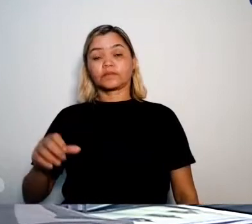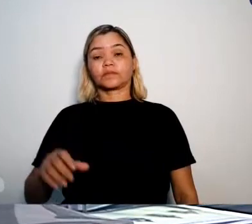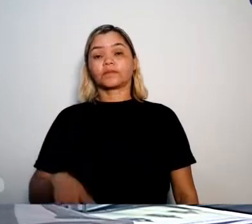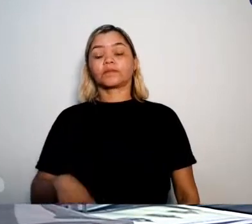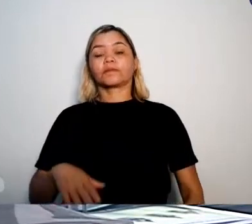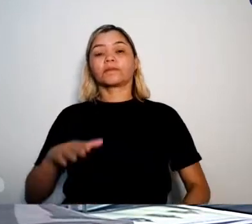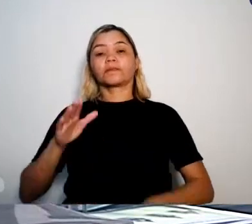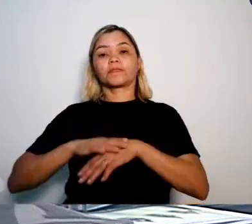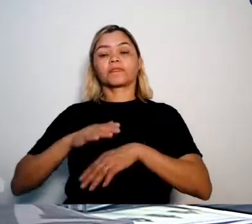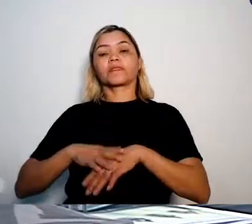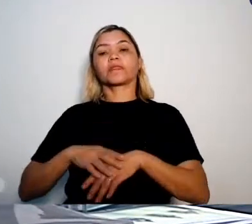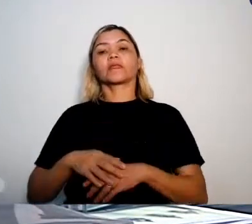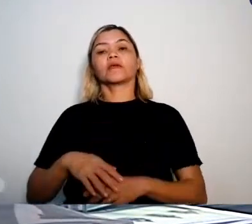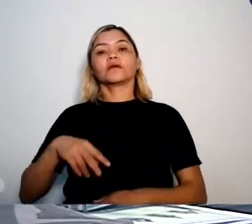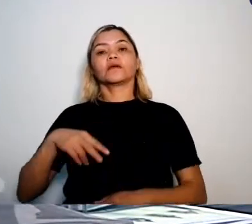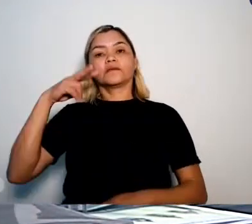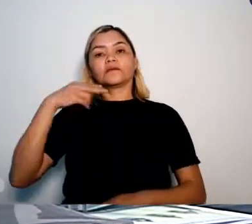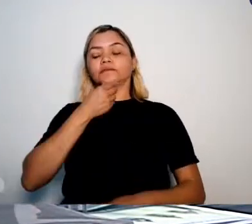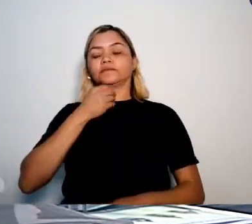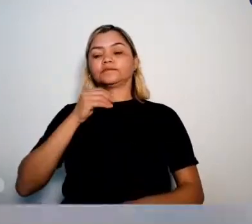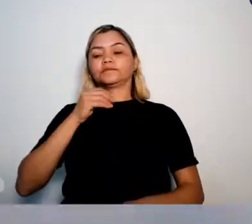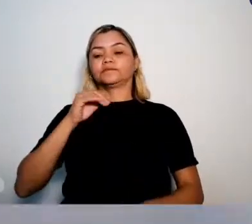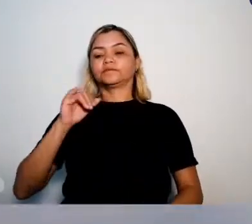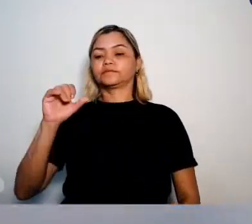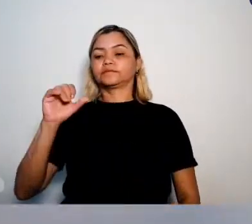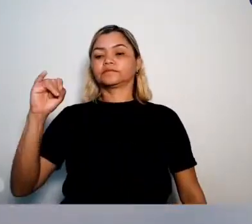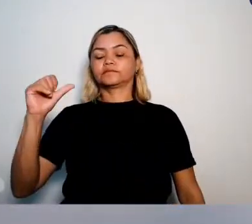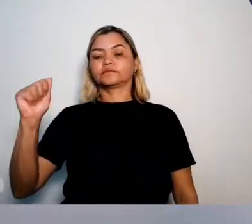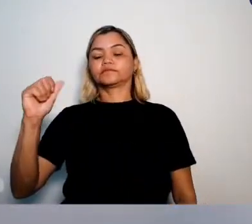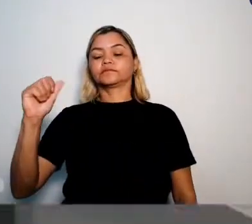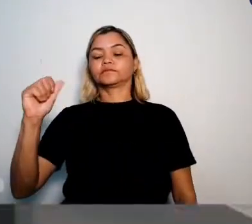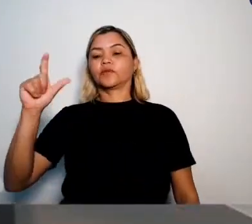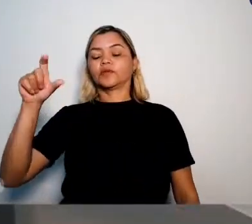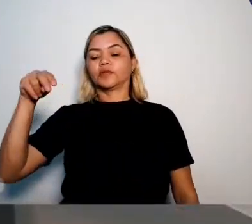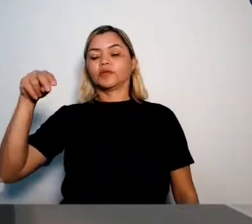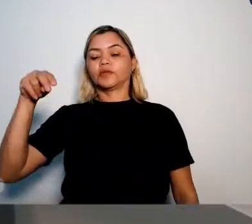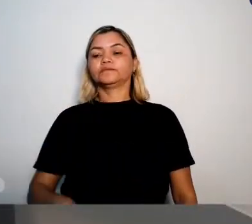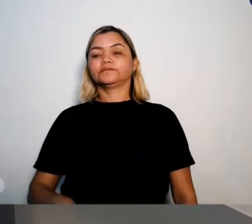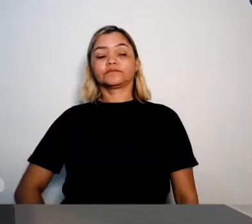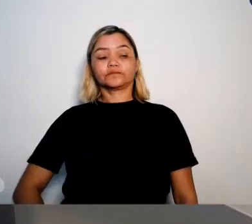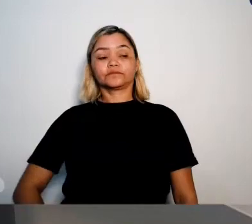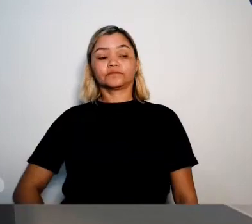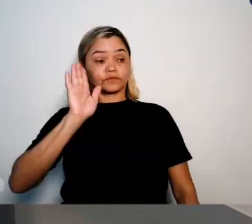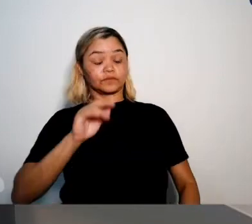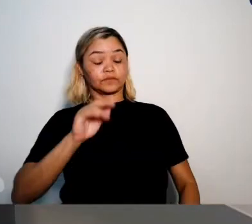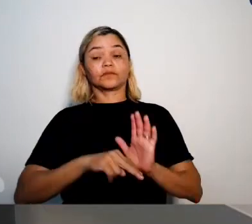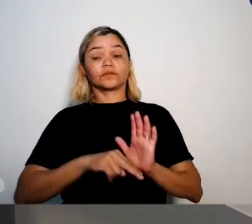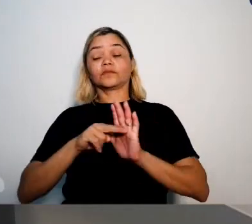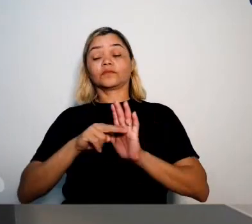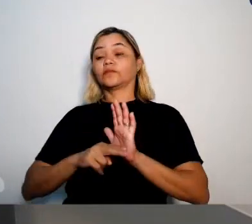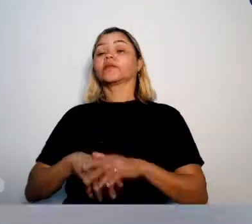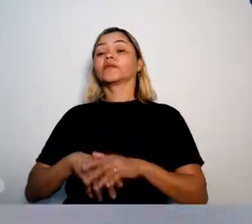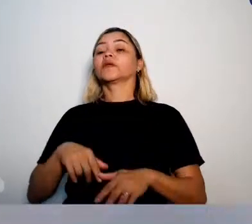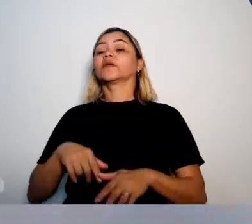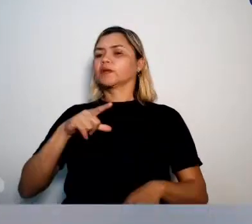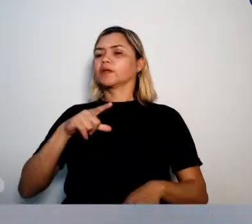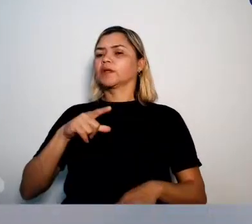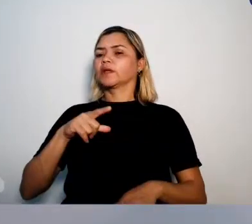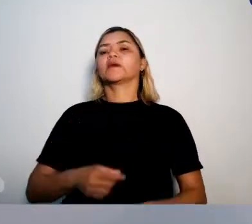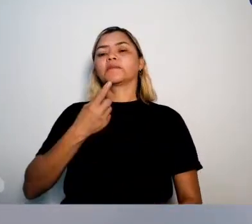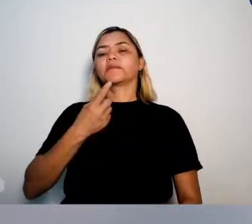Cristão Jorge, presente. Tem a palavra pela ordem, vereador Isaías Colino. Eu queria destacar o requerimento 1309. É